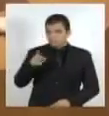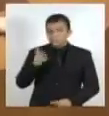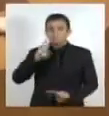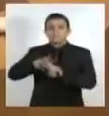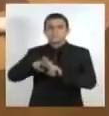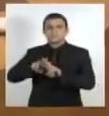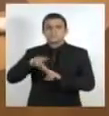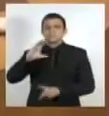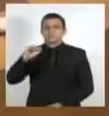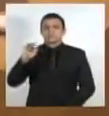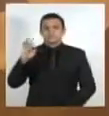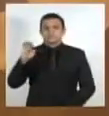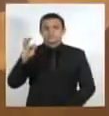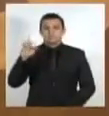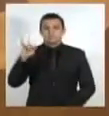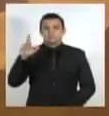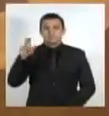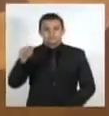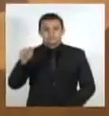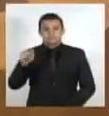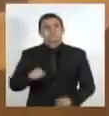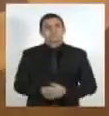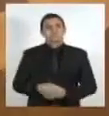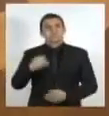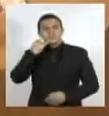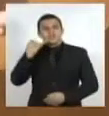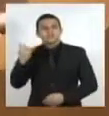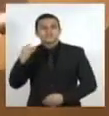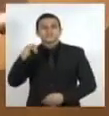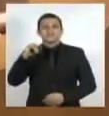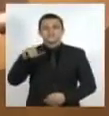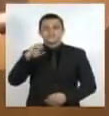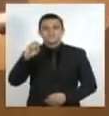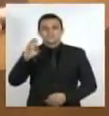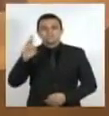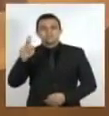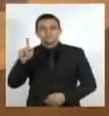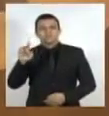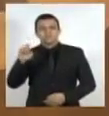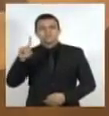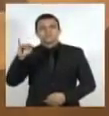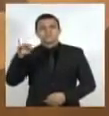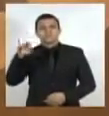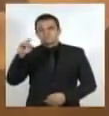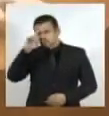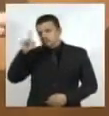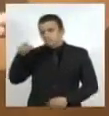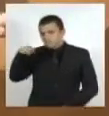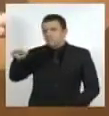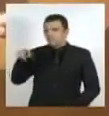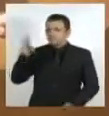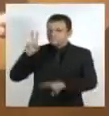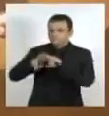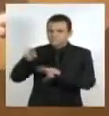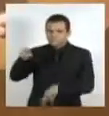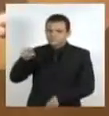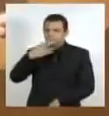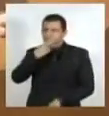Cafeteira. Ligou para Antônio Jorgino e prenda o Cafeteira, porque ele agrediu Roberto